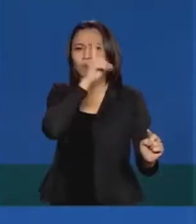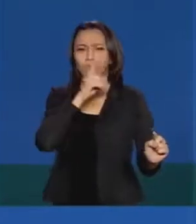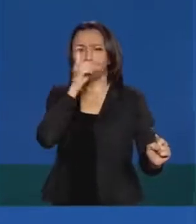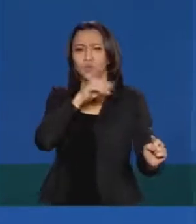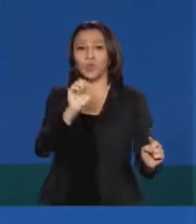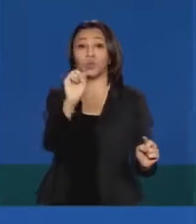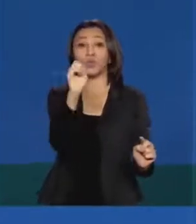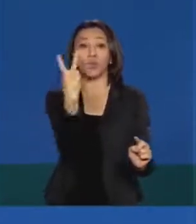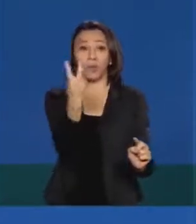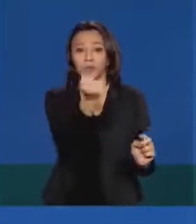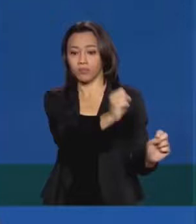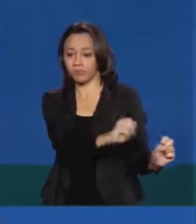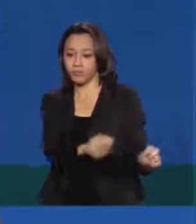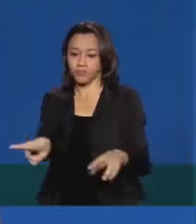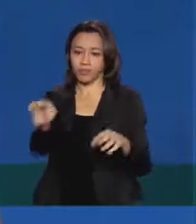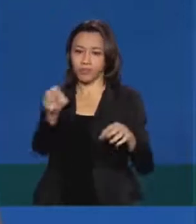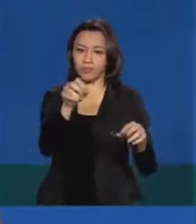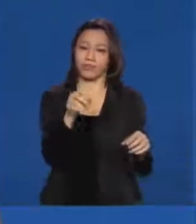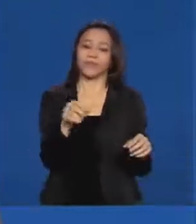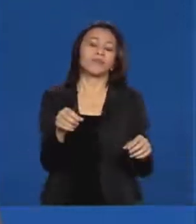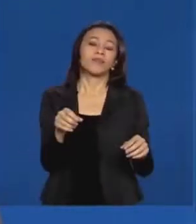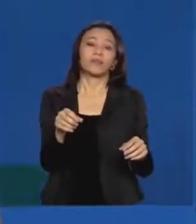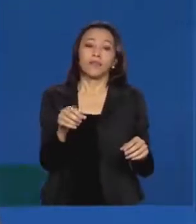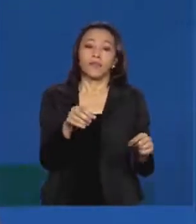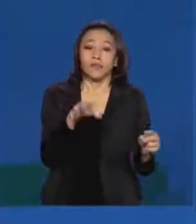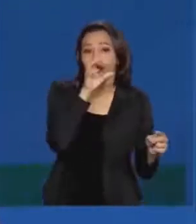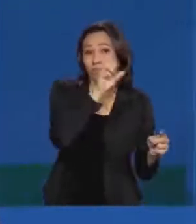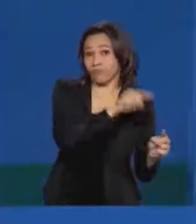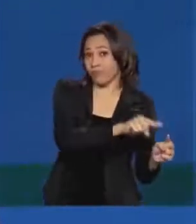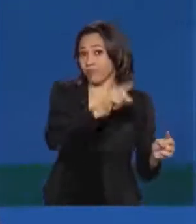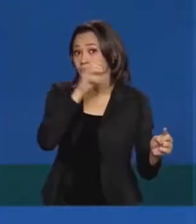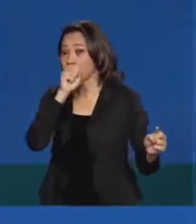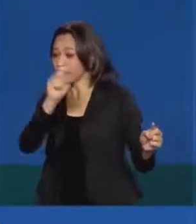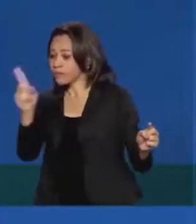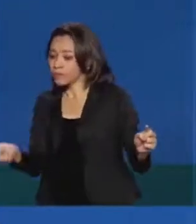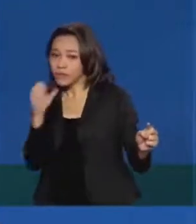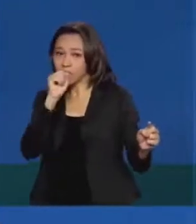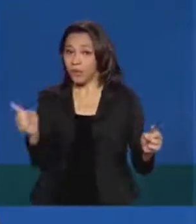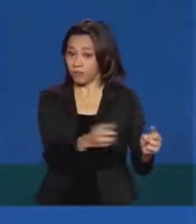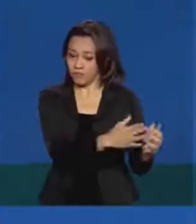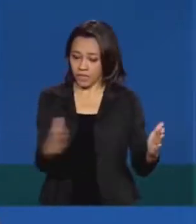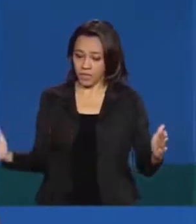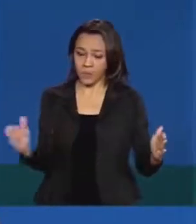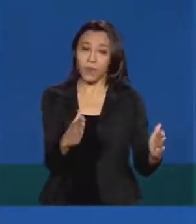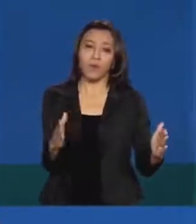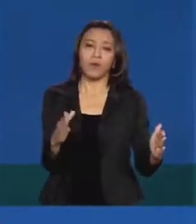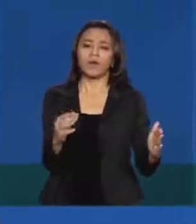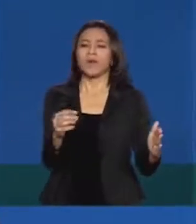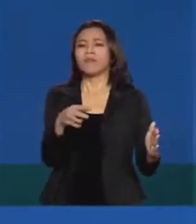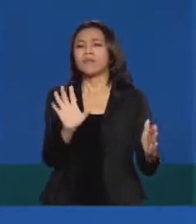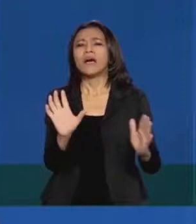semana. Ela vai priorizar o pequeno e o médio comerciante.